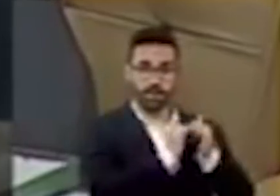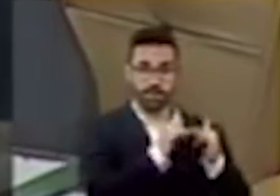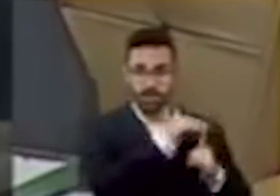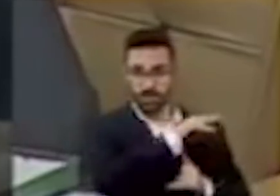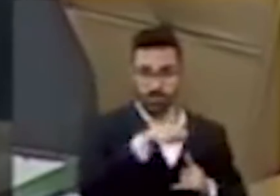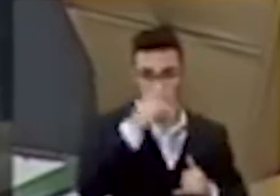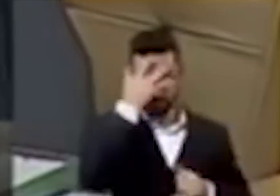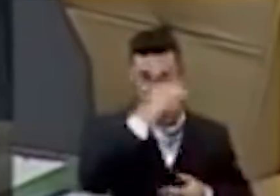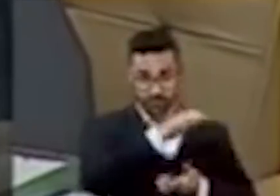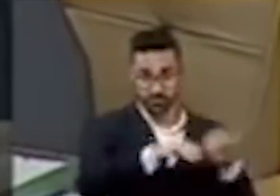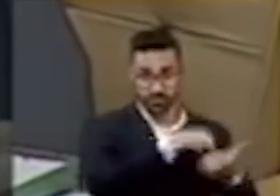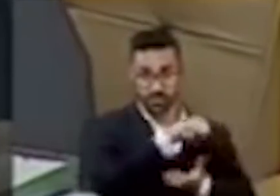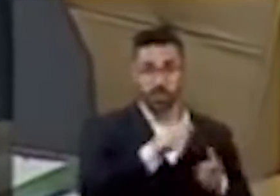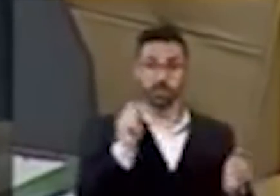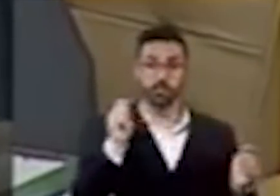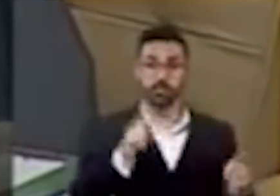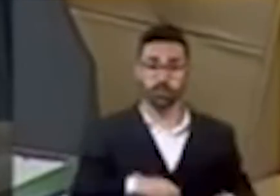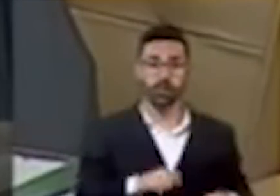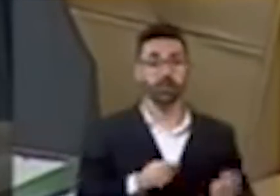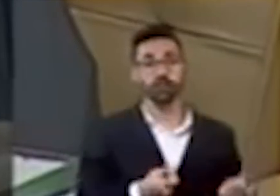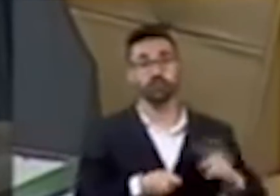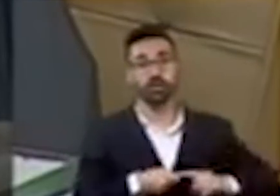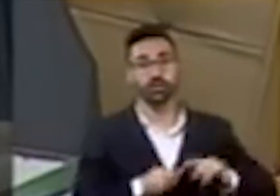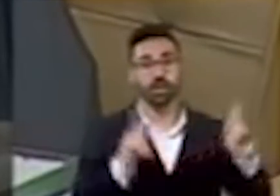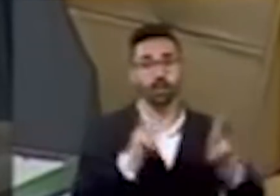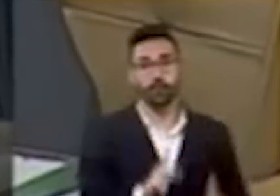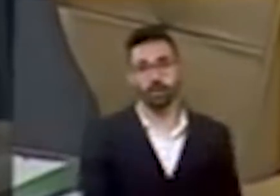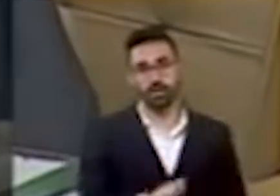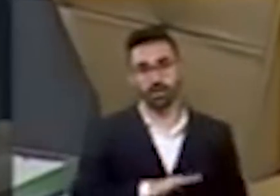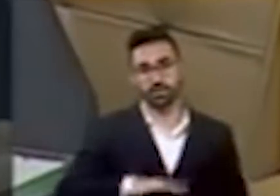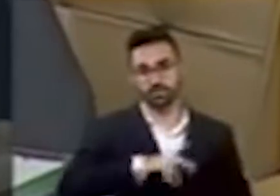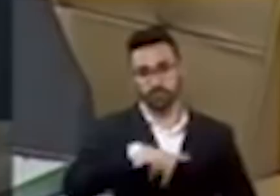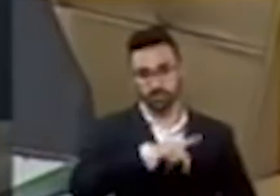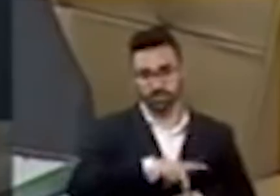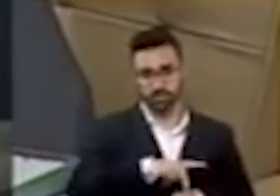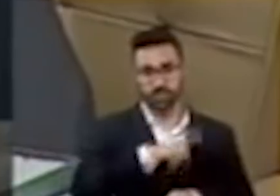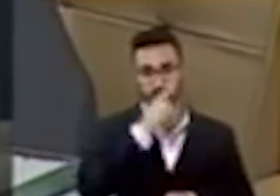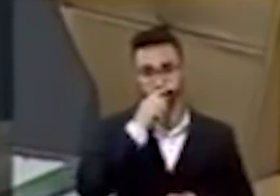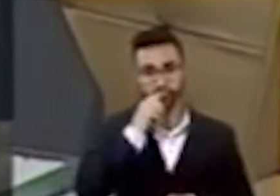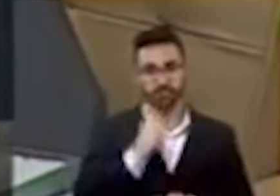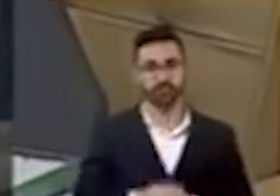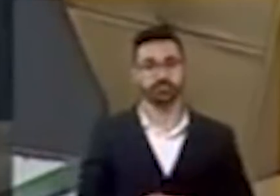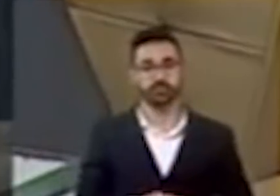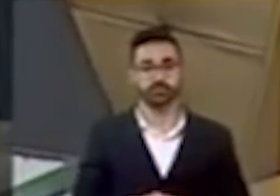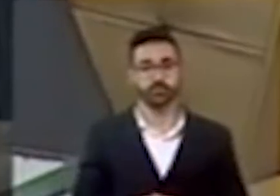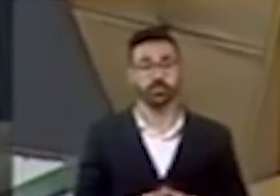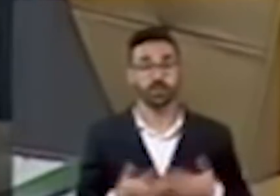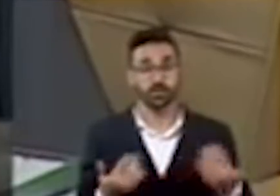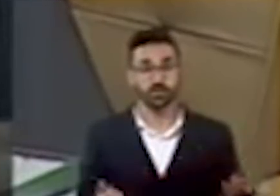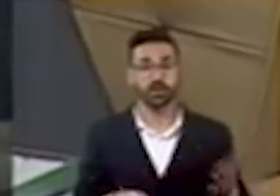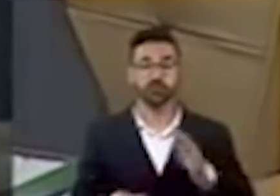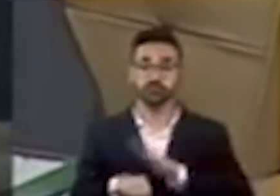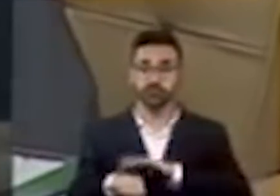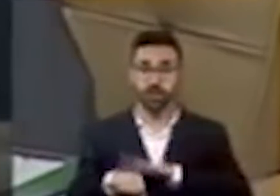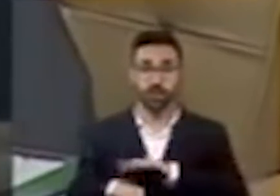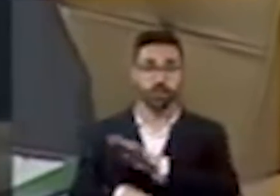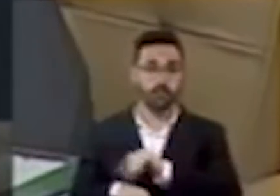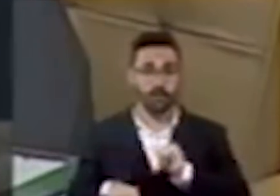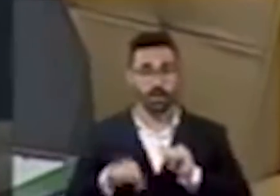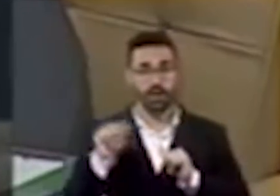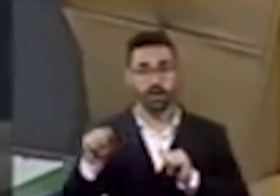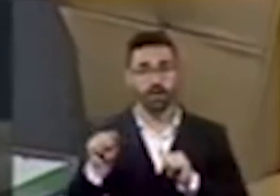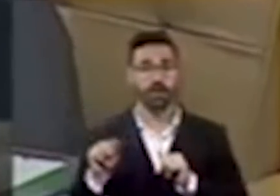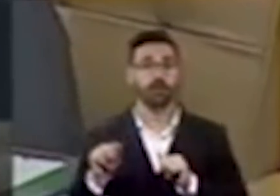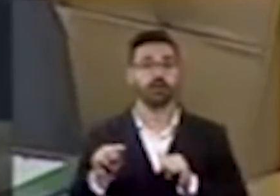rebeldes pode rapidamente restaurar a paz da comunidade. E neste cenário, convocar o legislativo ou um dos seus